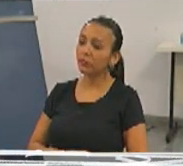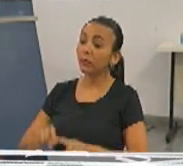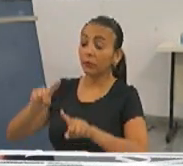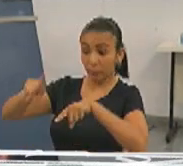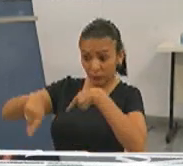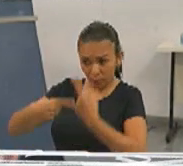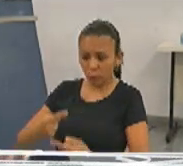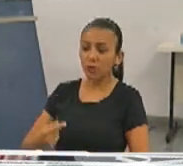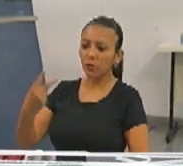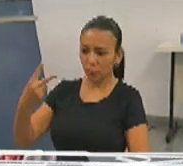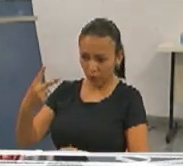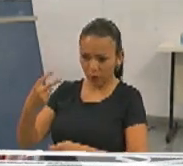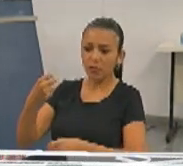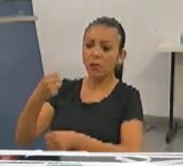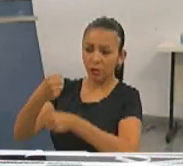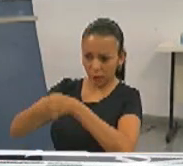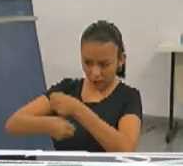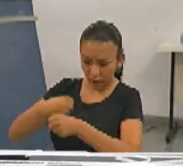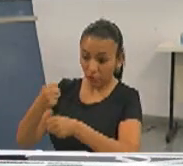depois desses 2 anos, a gente conseguiu